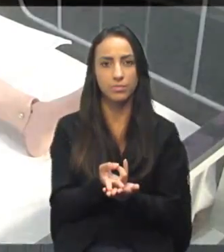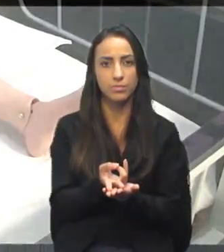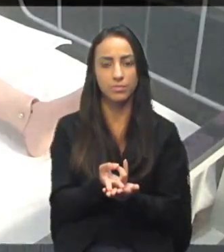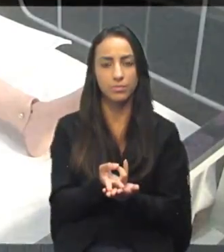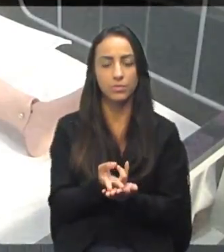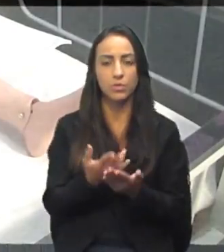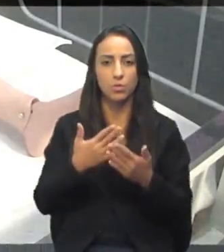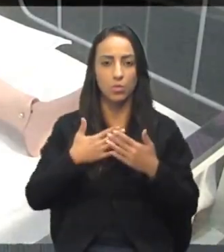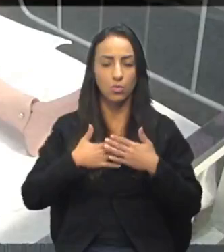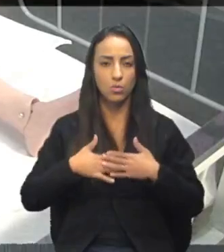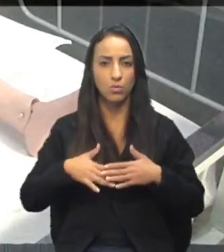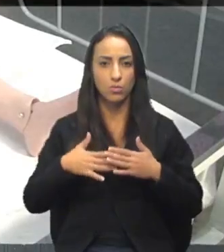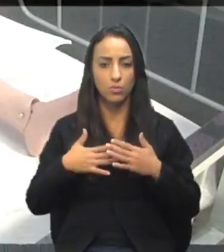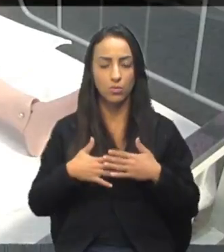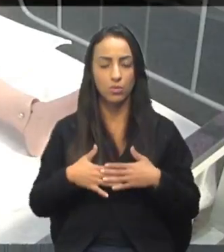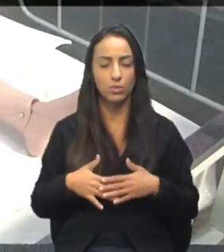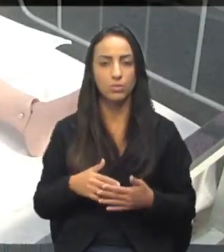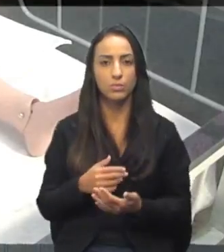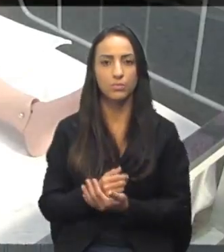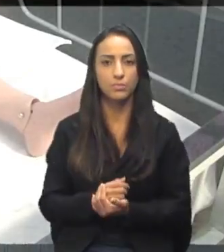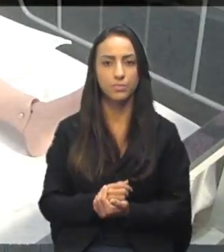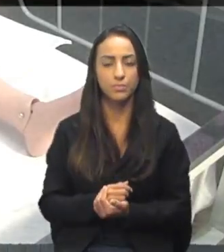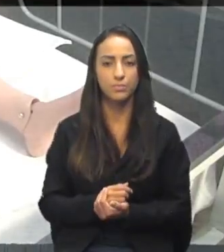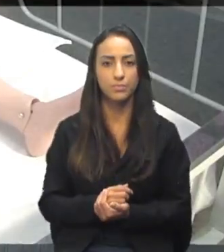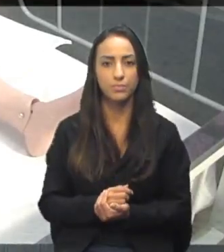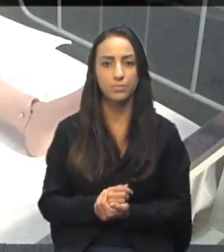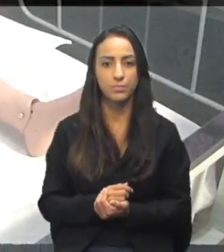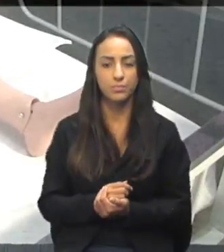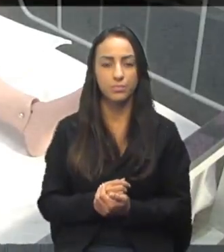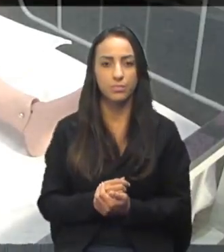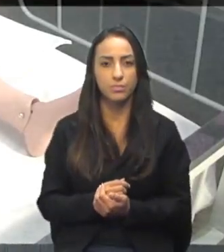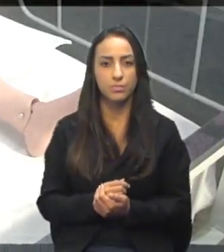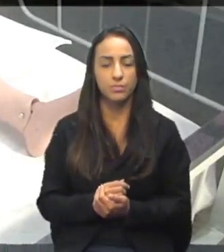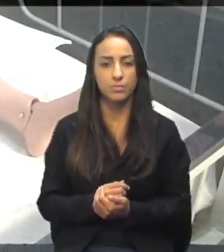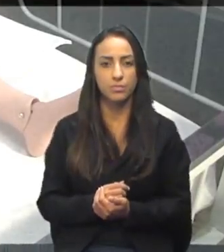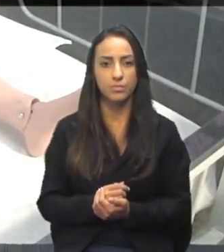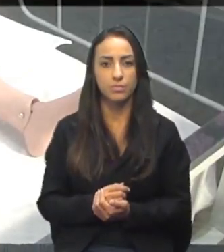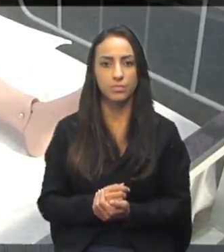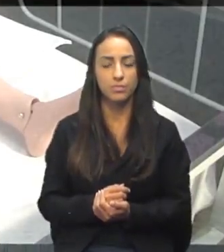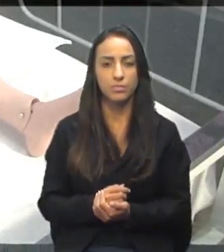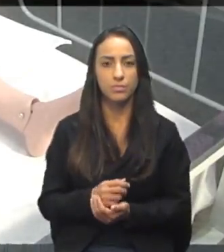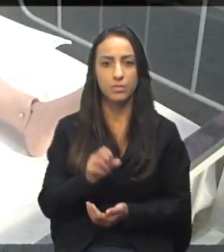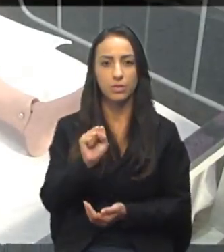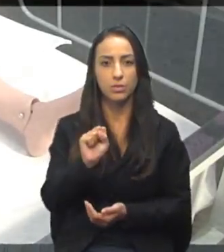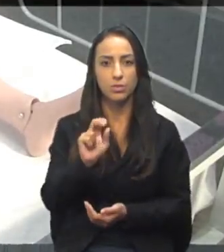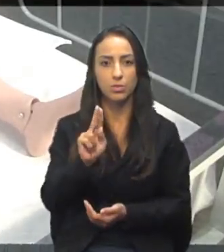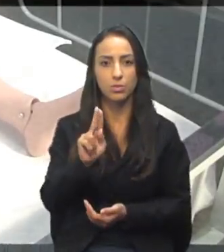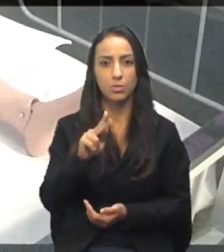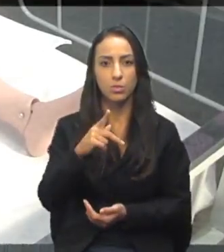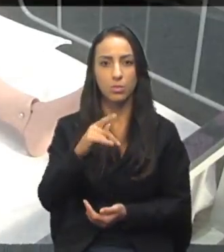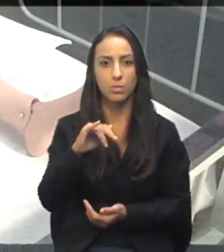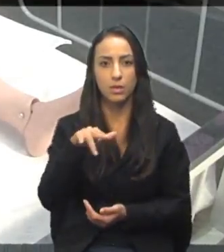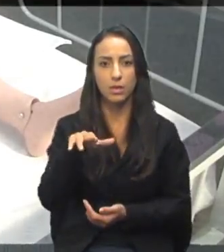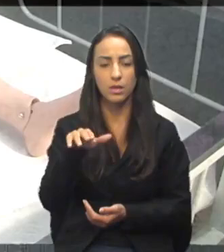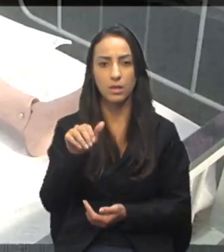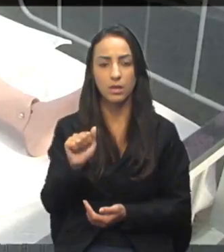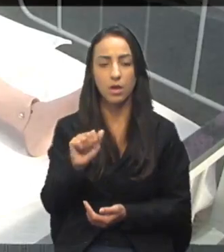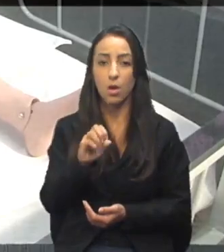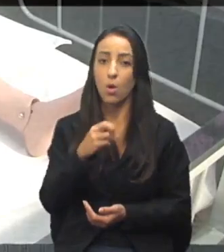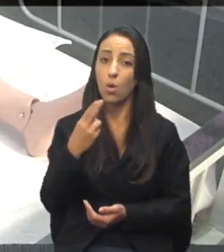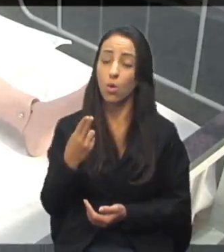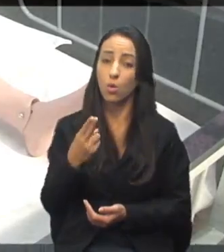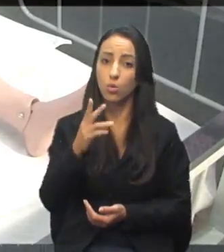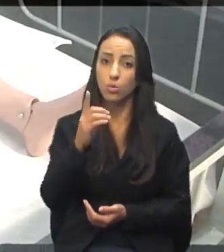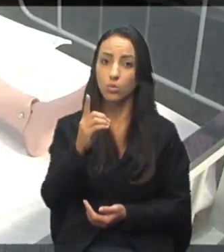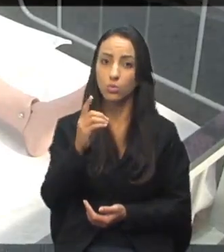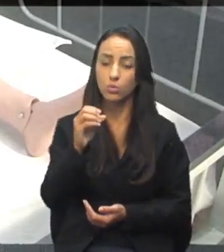de conforto. É um posicionamento, então, que nós chamamos de posição supina, tá? Ou decúbito